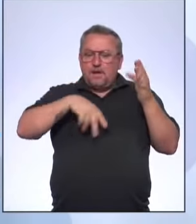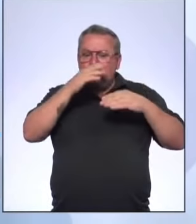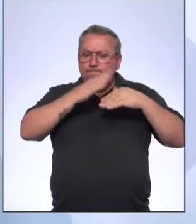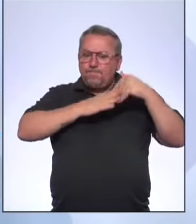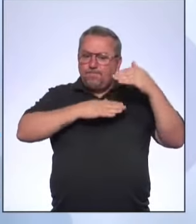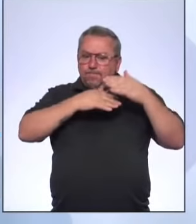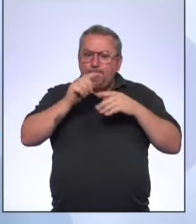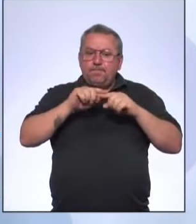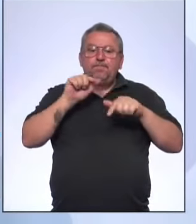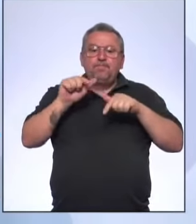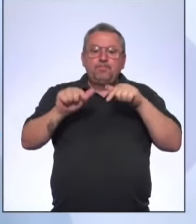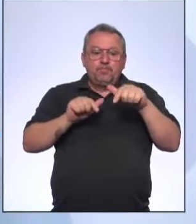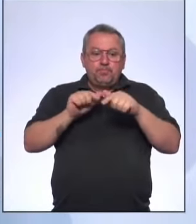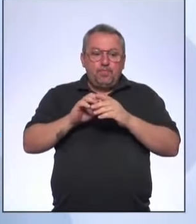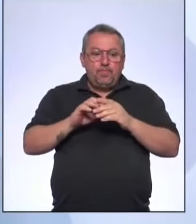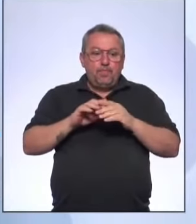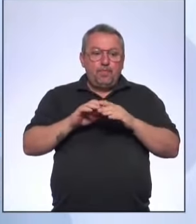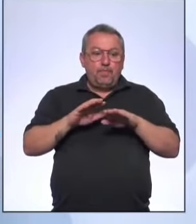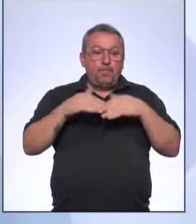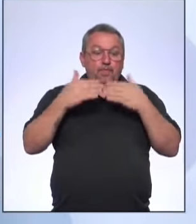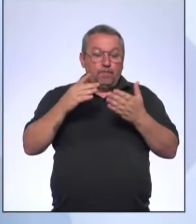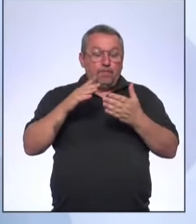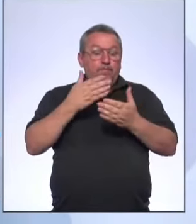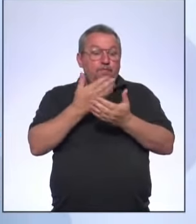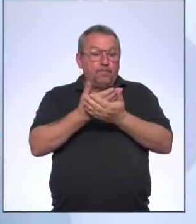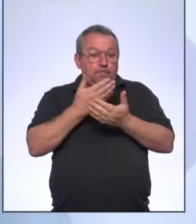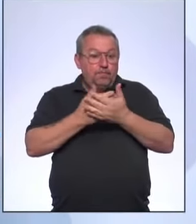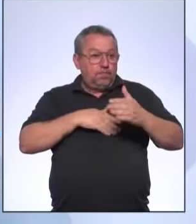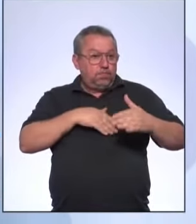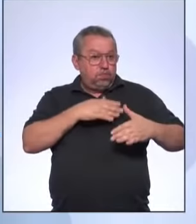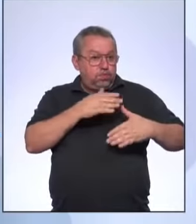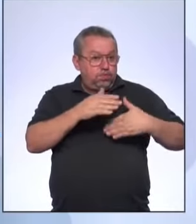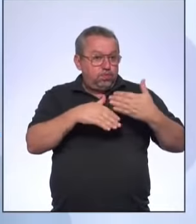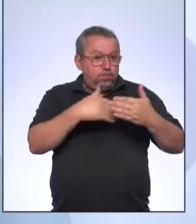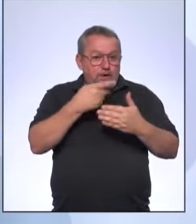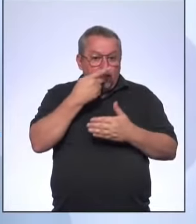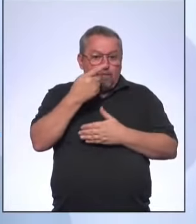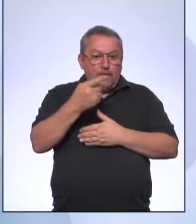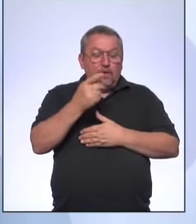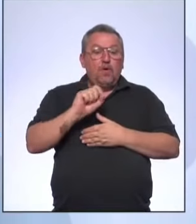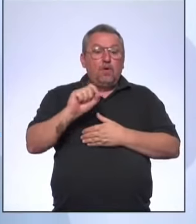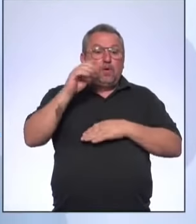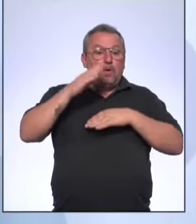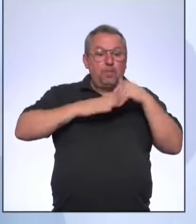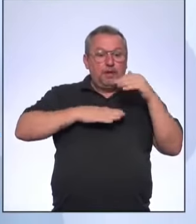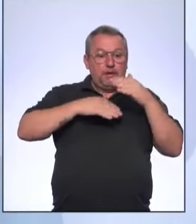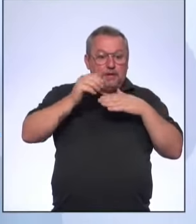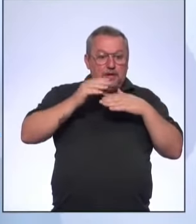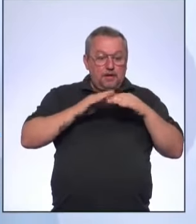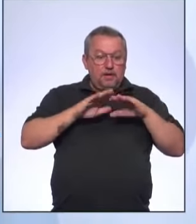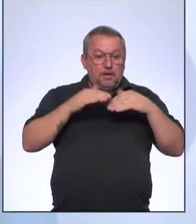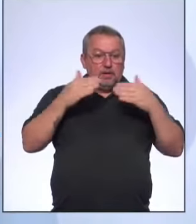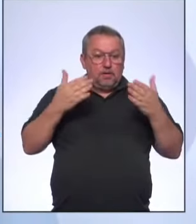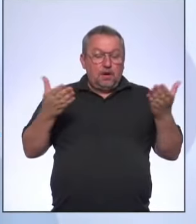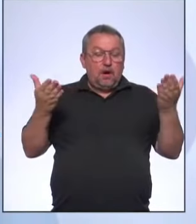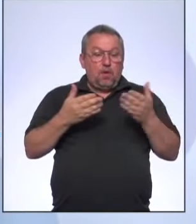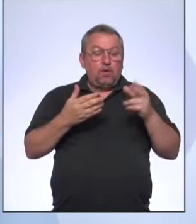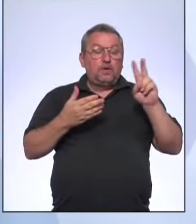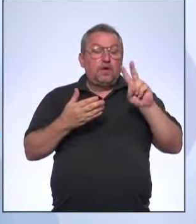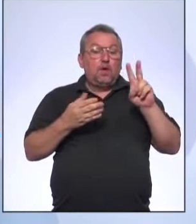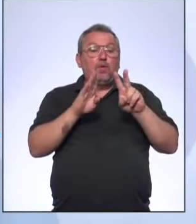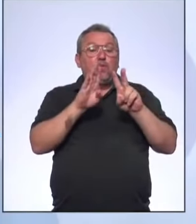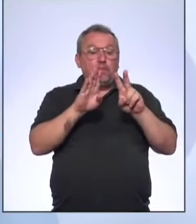habilidades para serem trabalhadas e conforme as aulas forem transcorrendo eu vou falando qual é a habilidade então durante esse bimestre